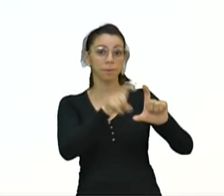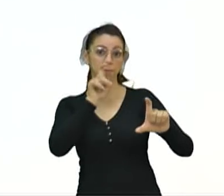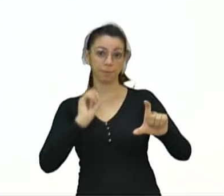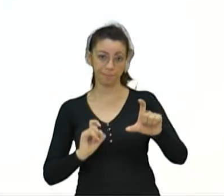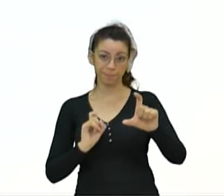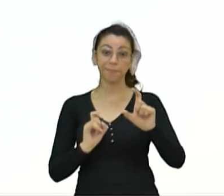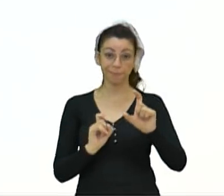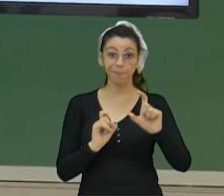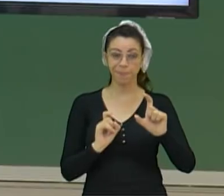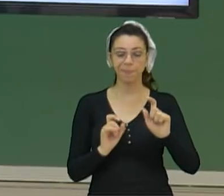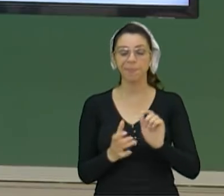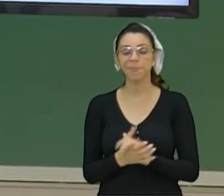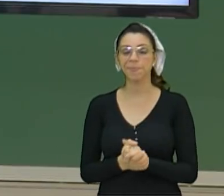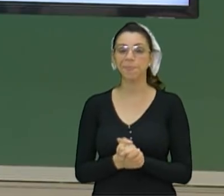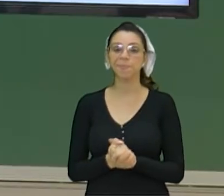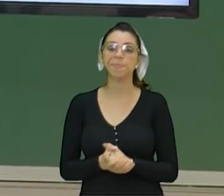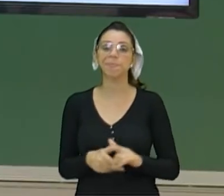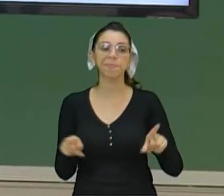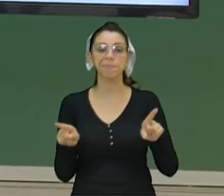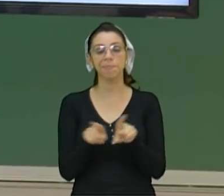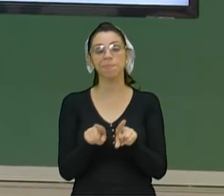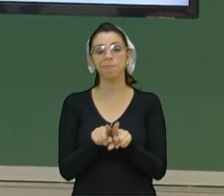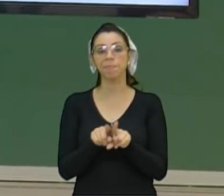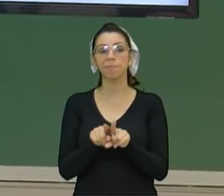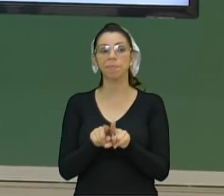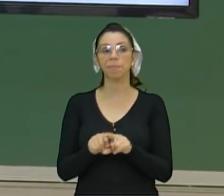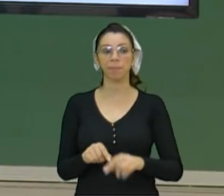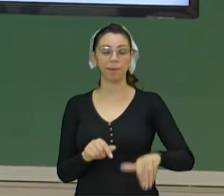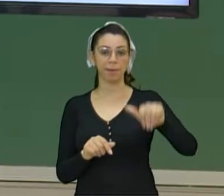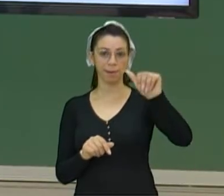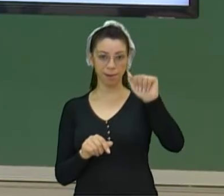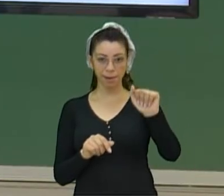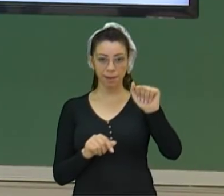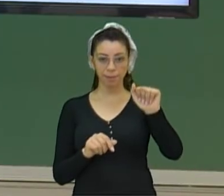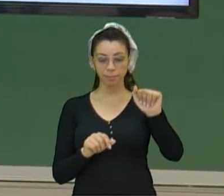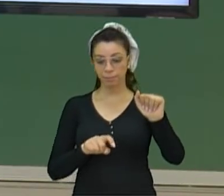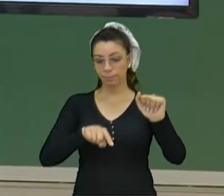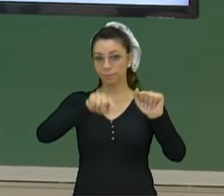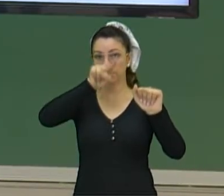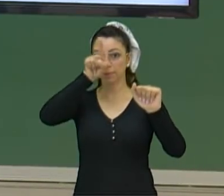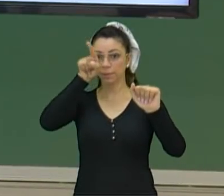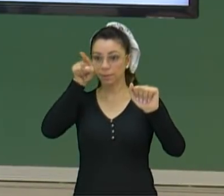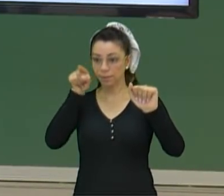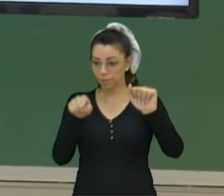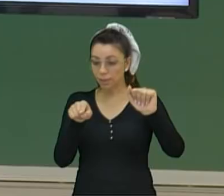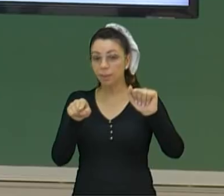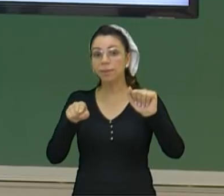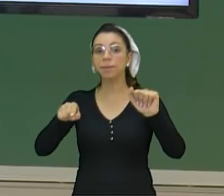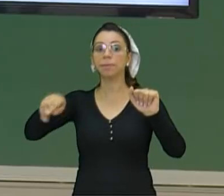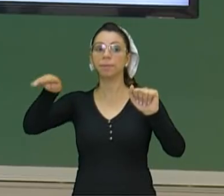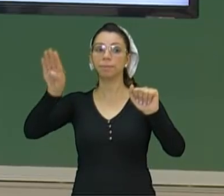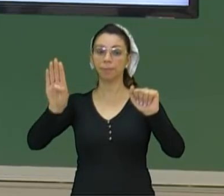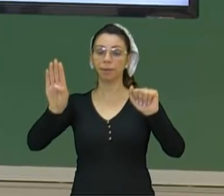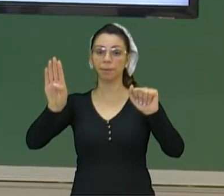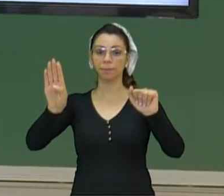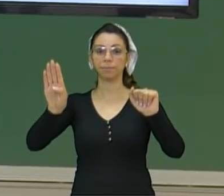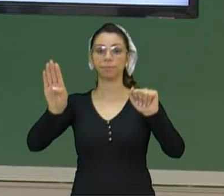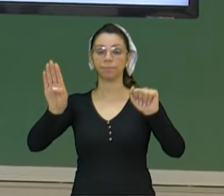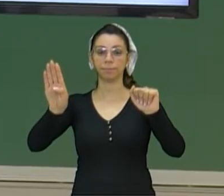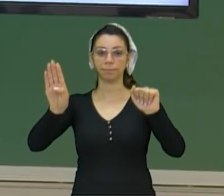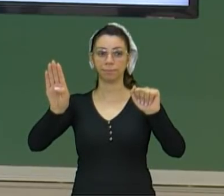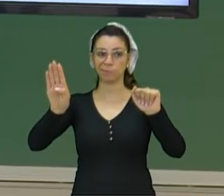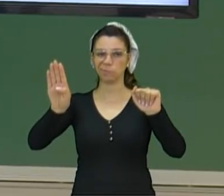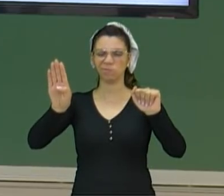para vocês pensarem. E também aqui a interseção da probabilidade de ocorrer A, certo? Da interseção, ó, a probabilidade de ocorrer